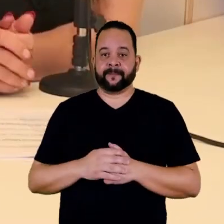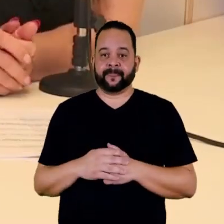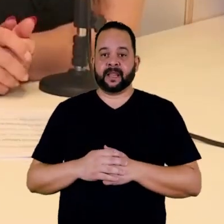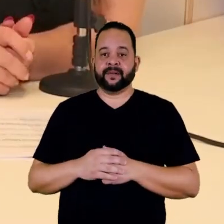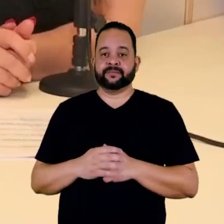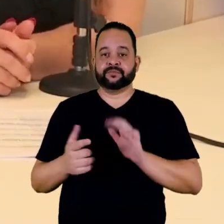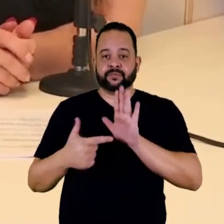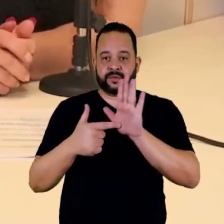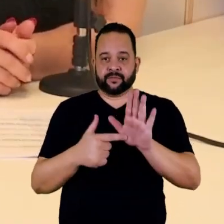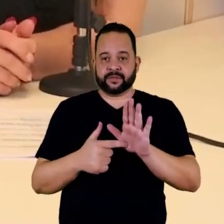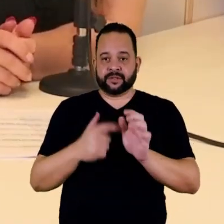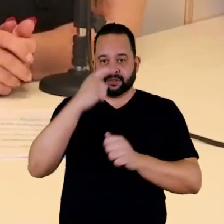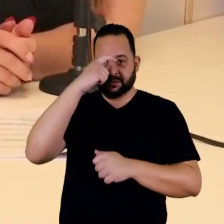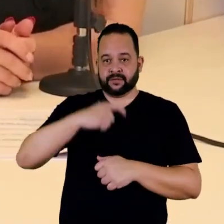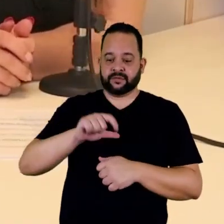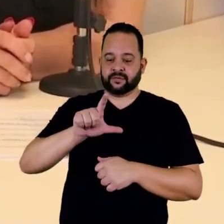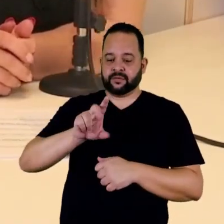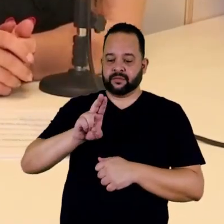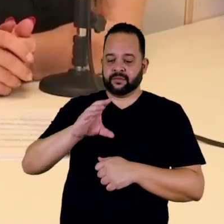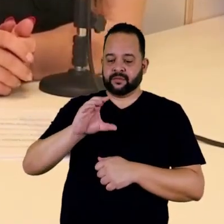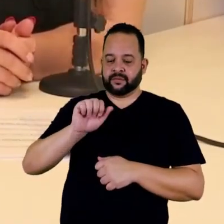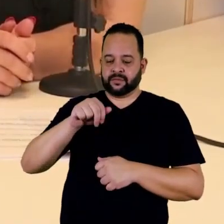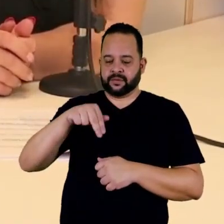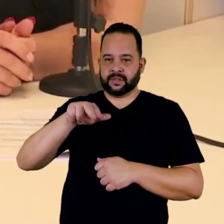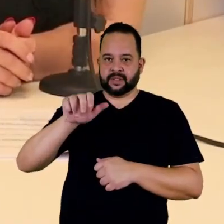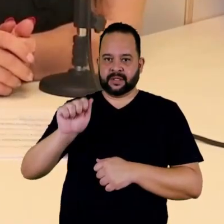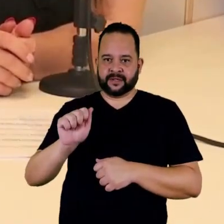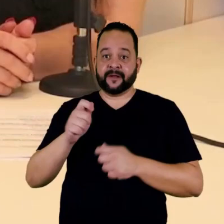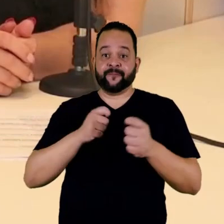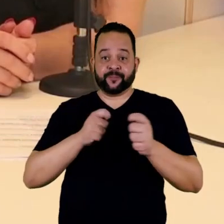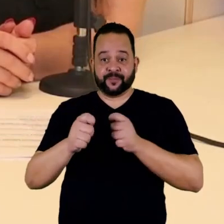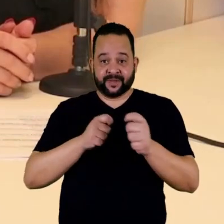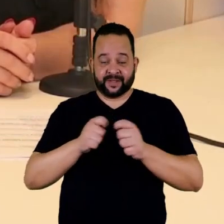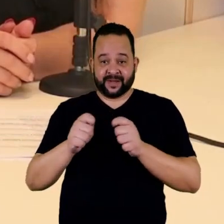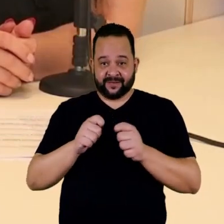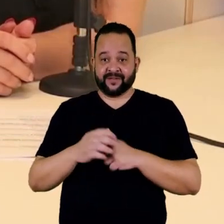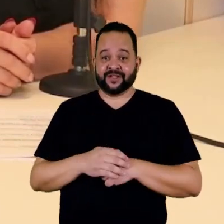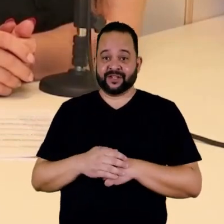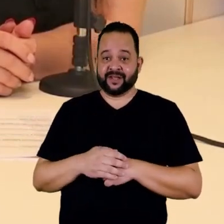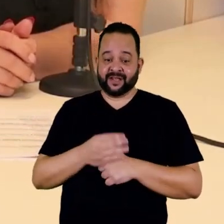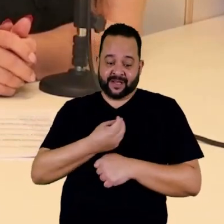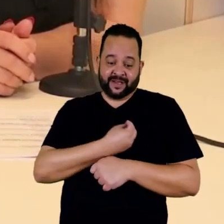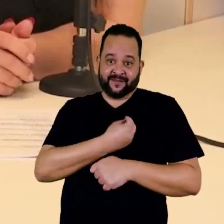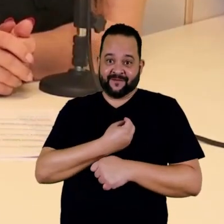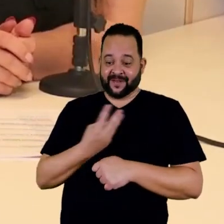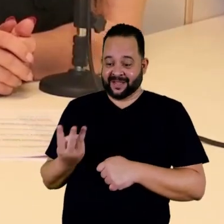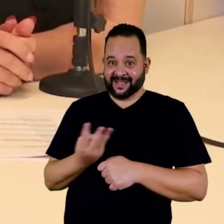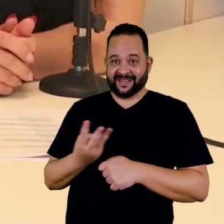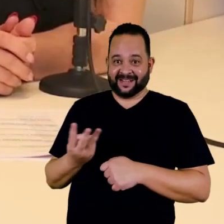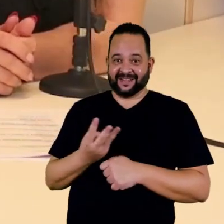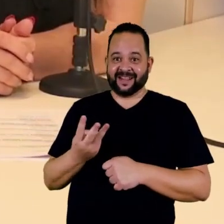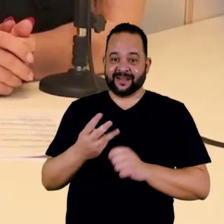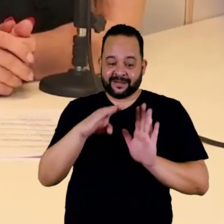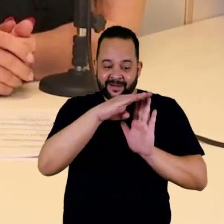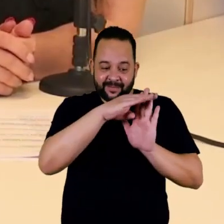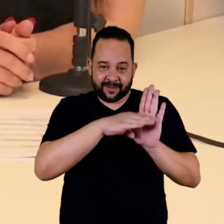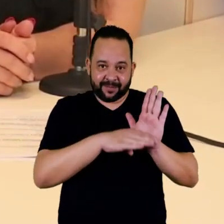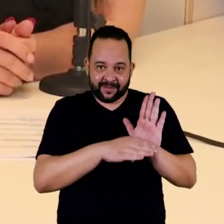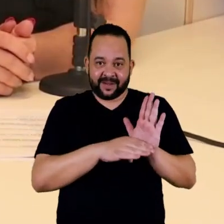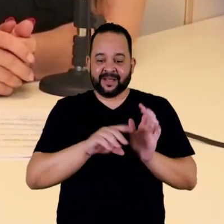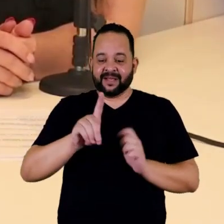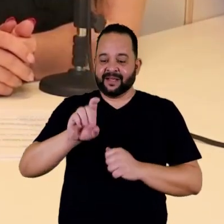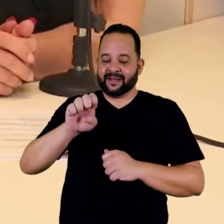leituras apresentação Luciana Barreto entrevista vida de três roteiro e direção